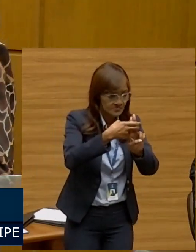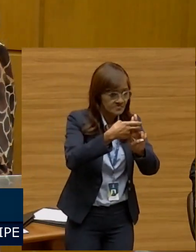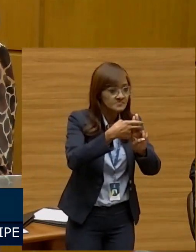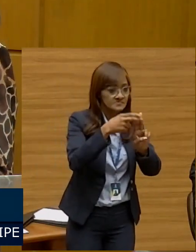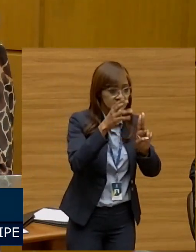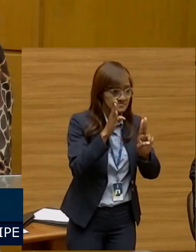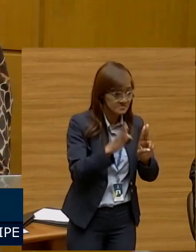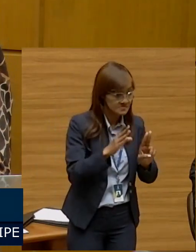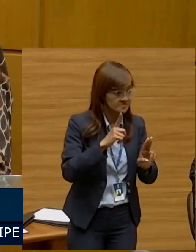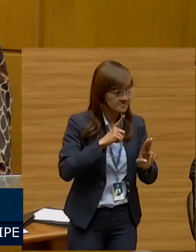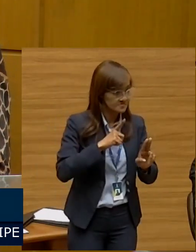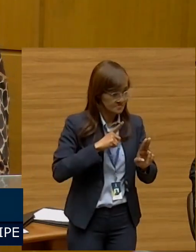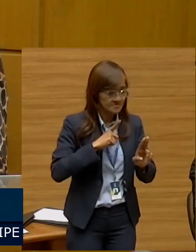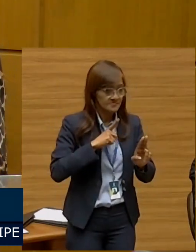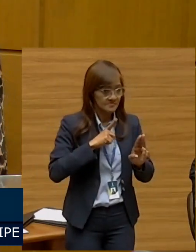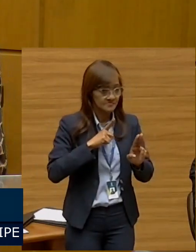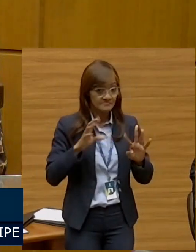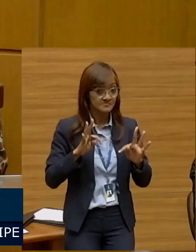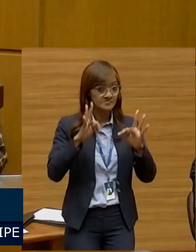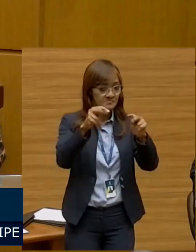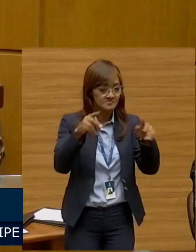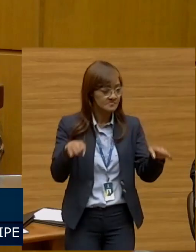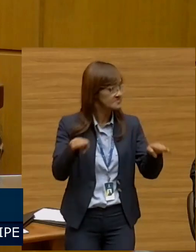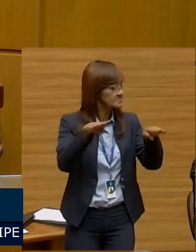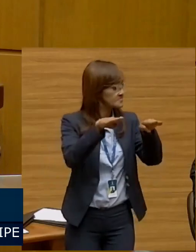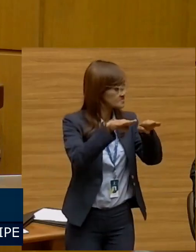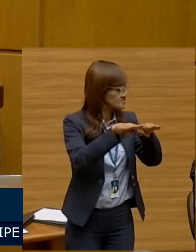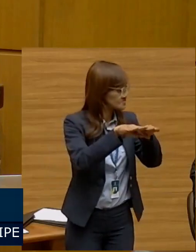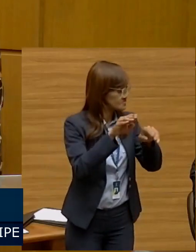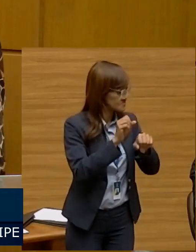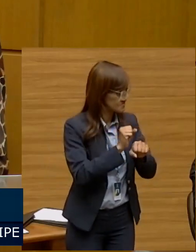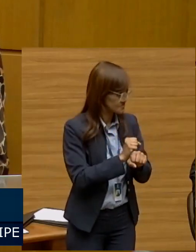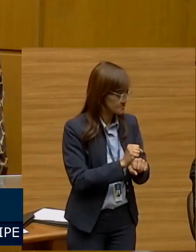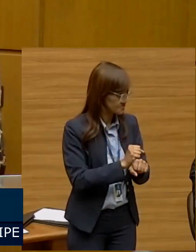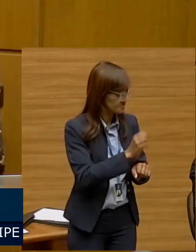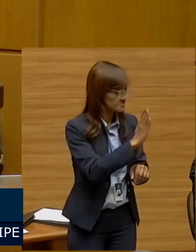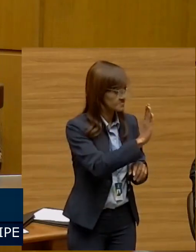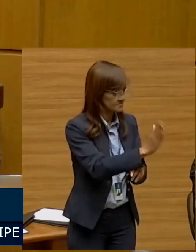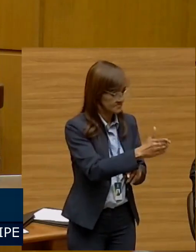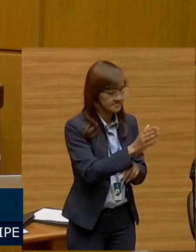um atendimento igualitário, né, através dos seus princípios de